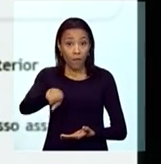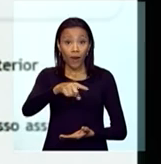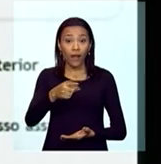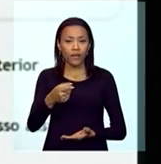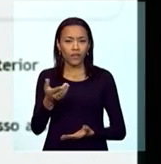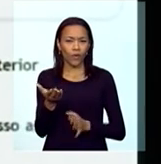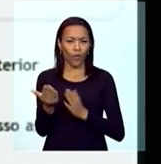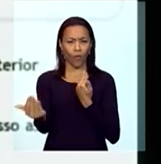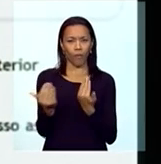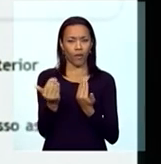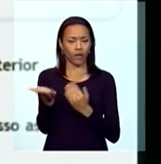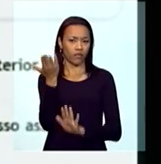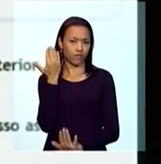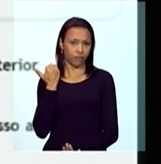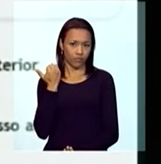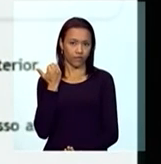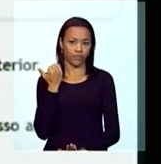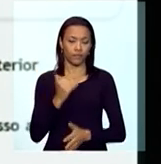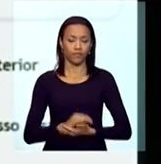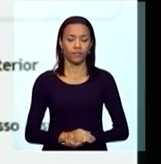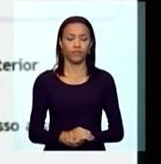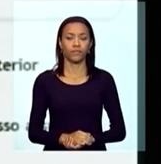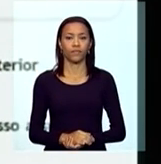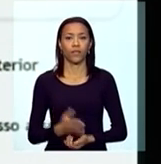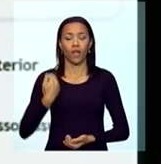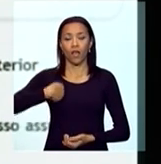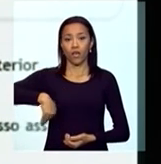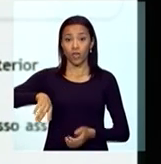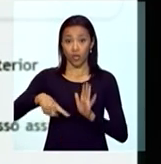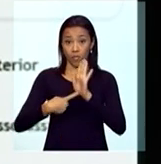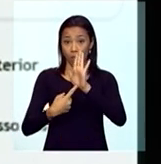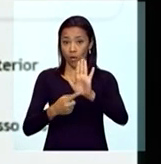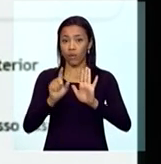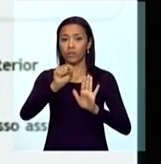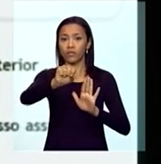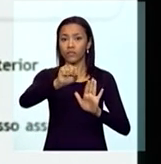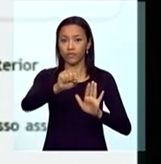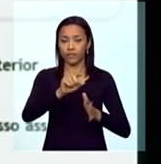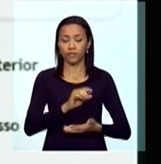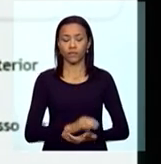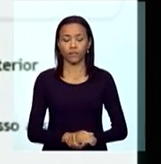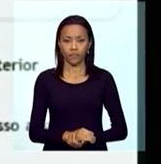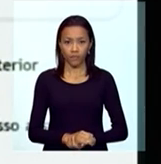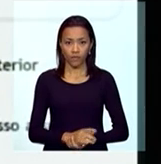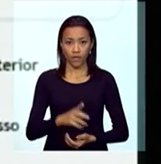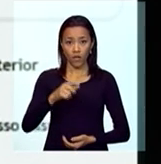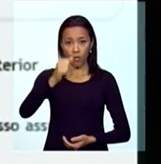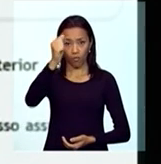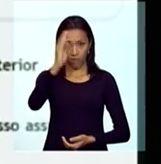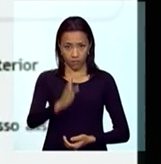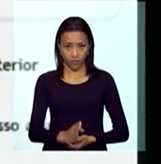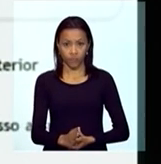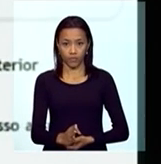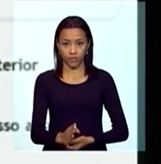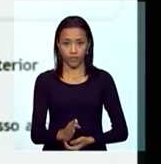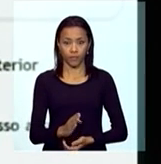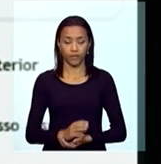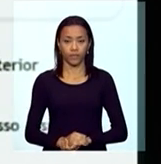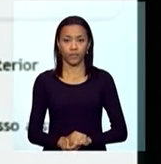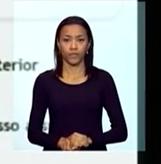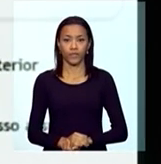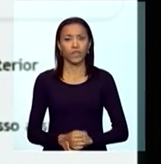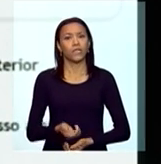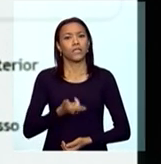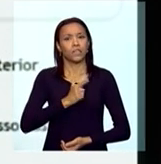à safra anterior, que mostra o seguinte: o Brasil está